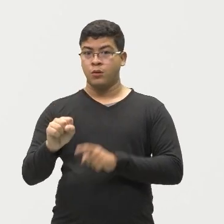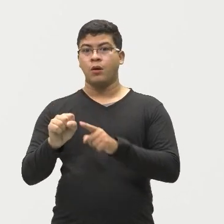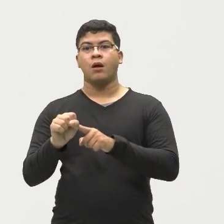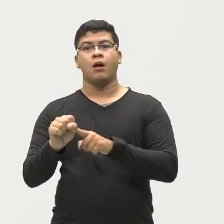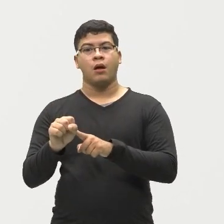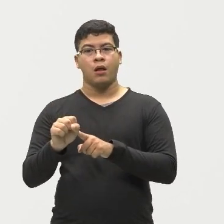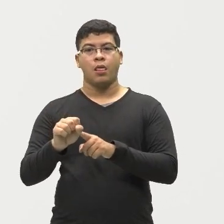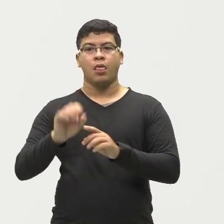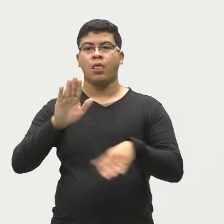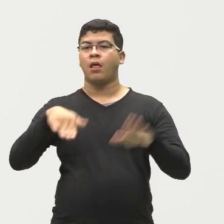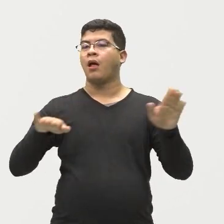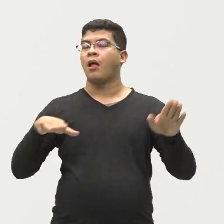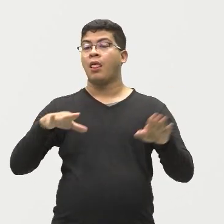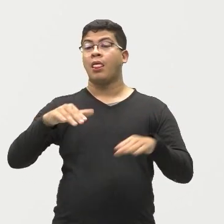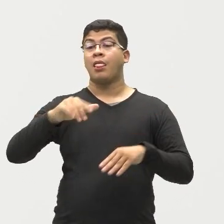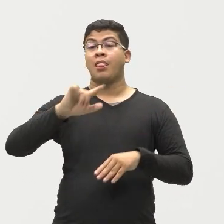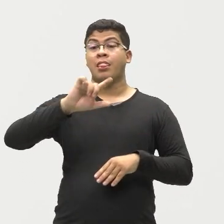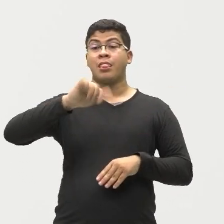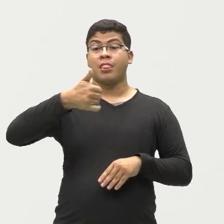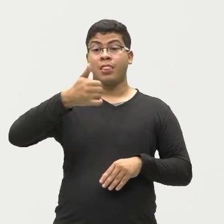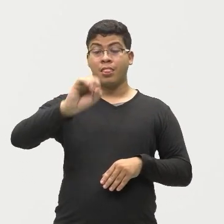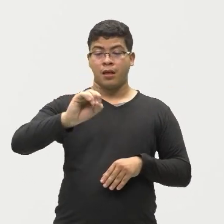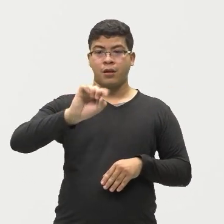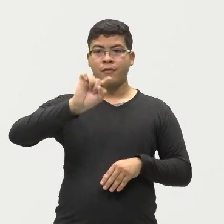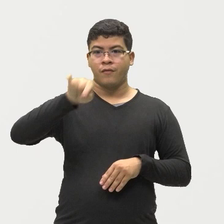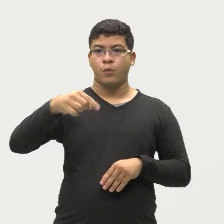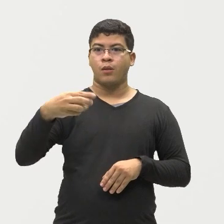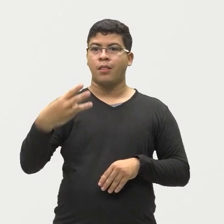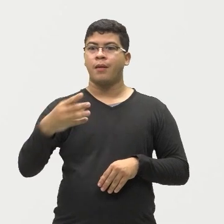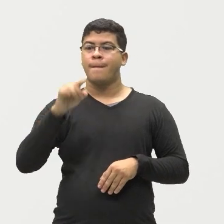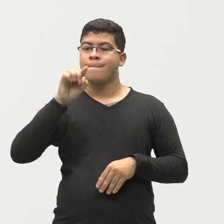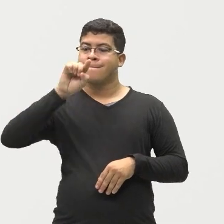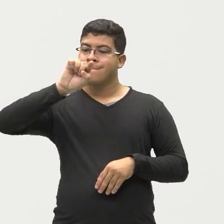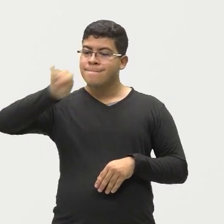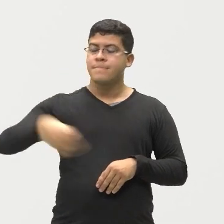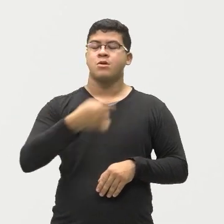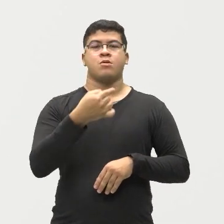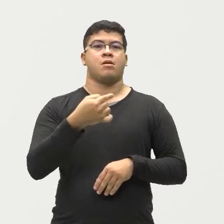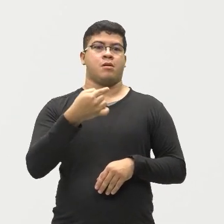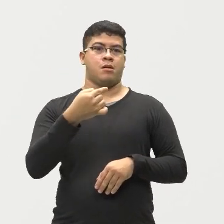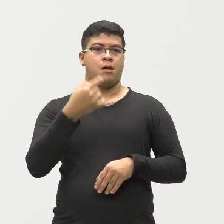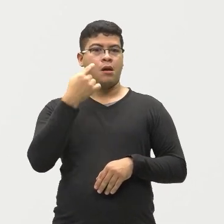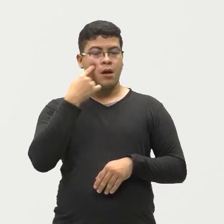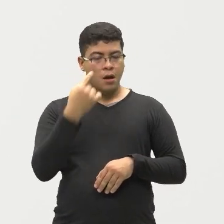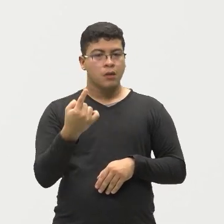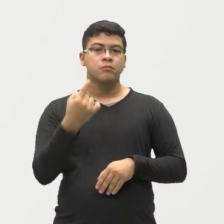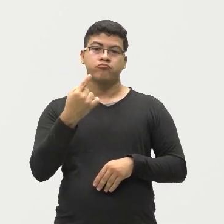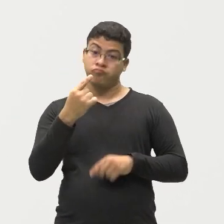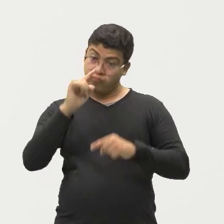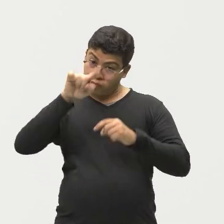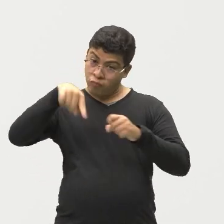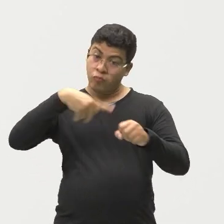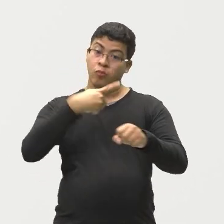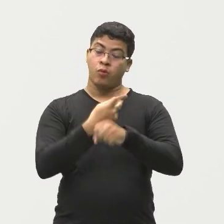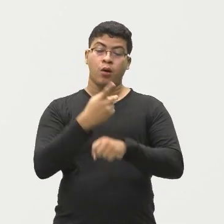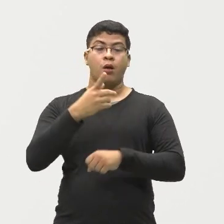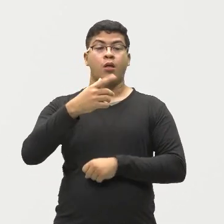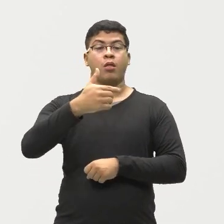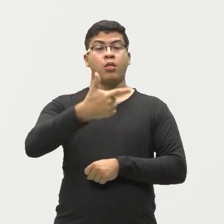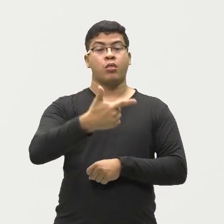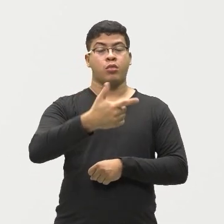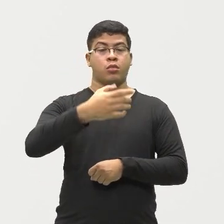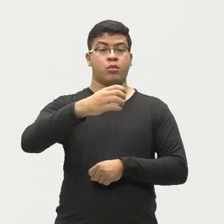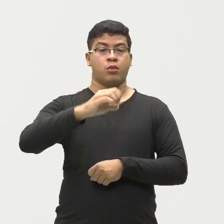registrados aqui, 10,3 mil casos. Isso fez com que no ano seguinte, 2019,